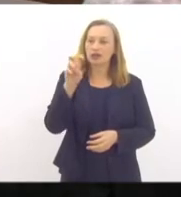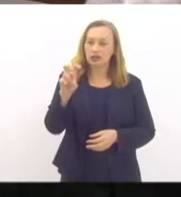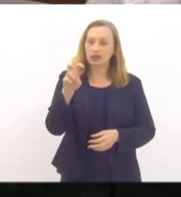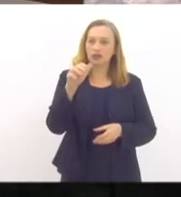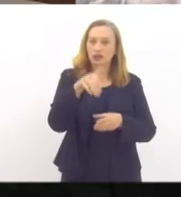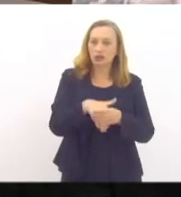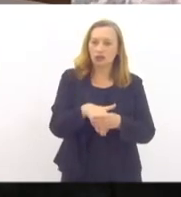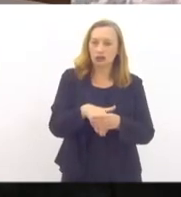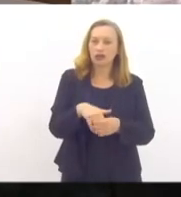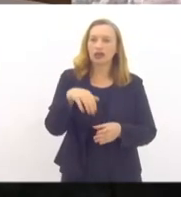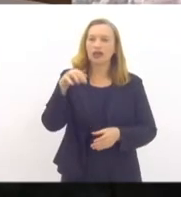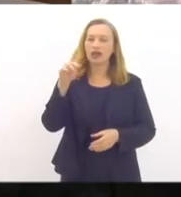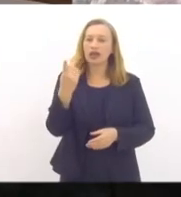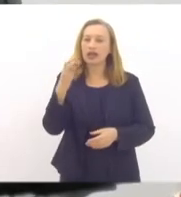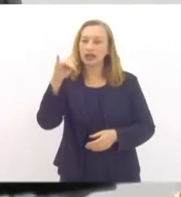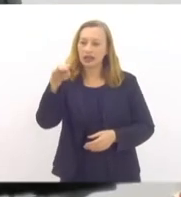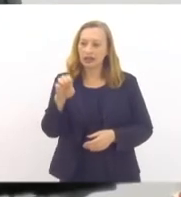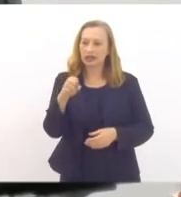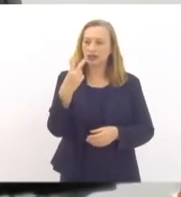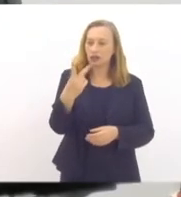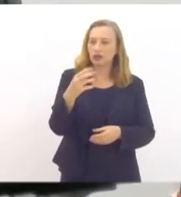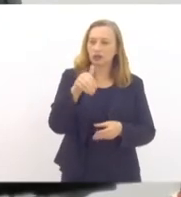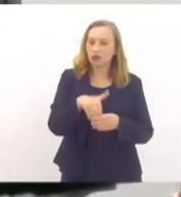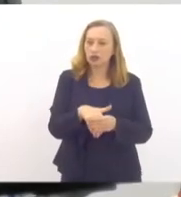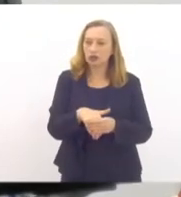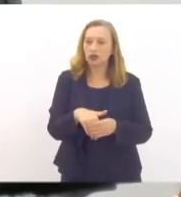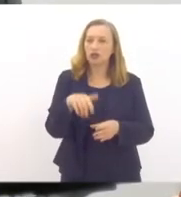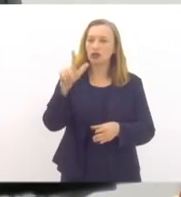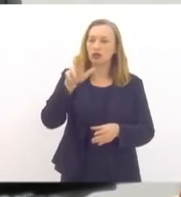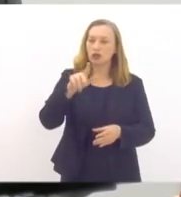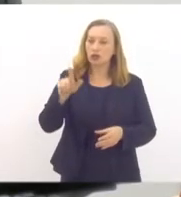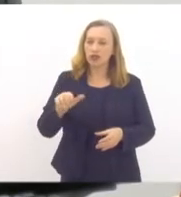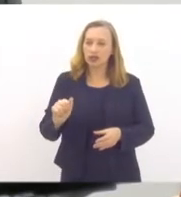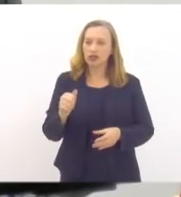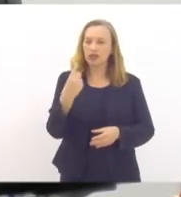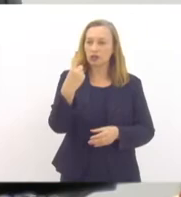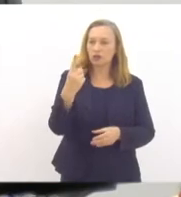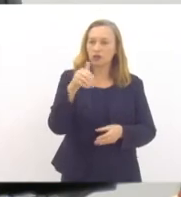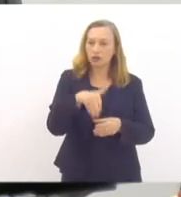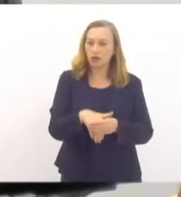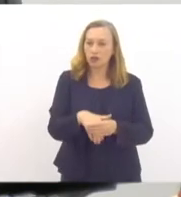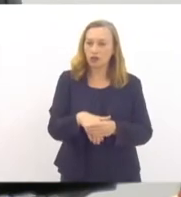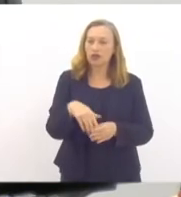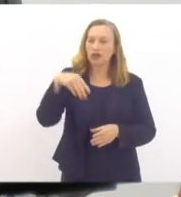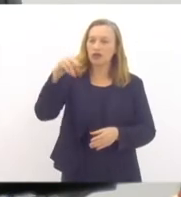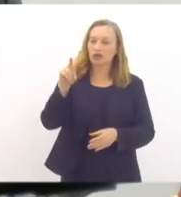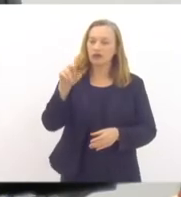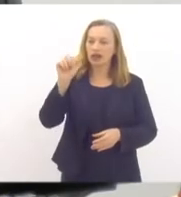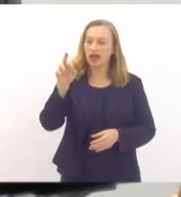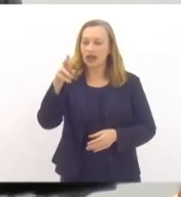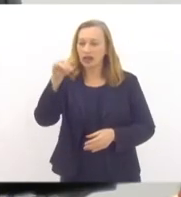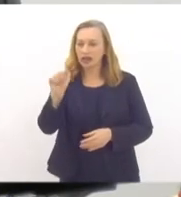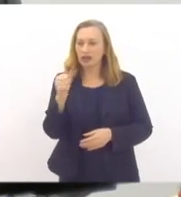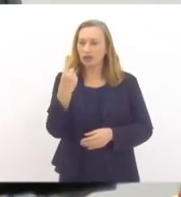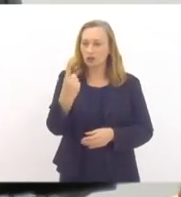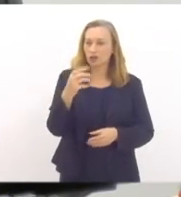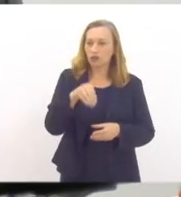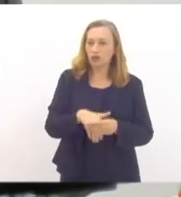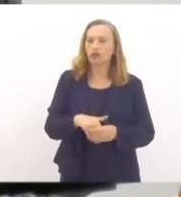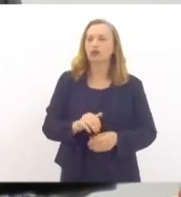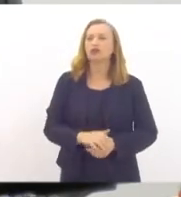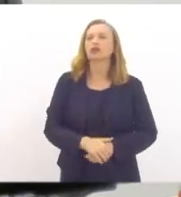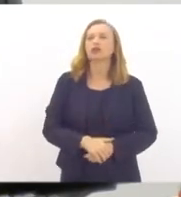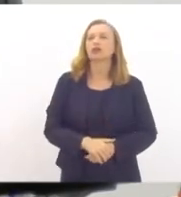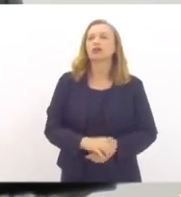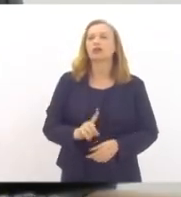votos. Eliene Vieira, 2 votos. Luísa Bertrami, 1 voto. Valéria Pedro, 1 voto. Então,